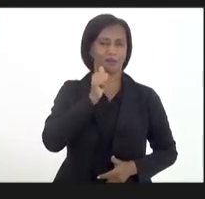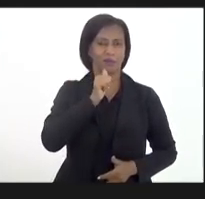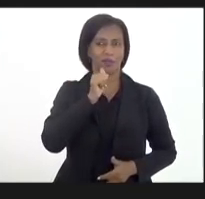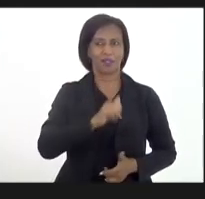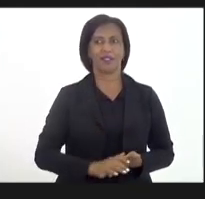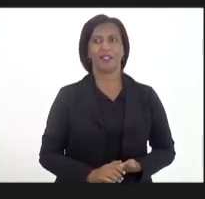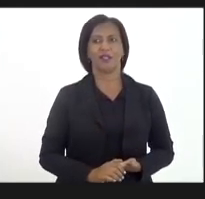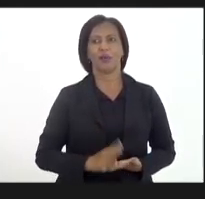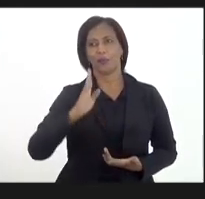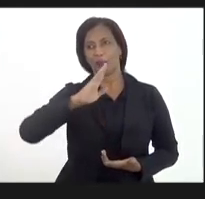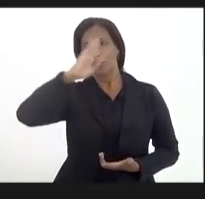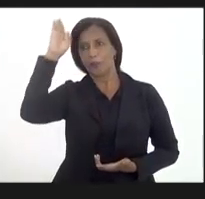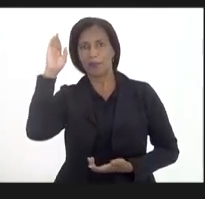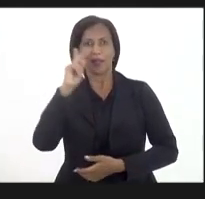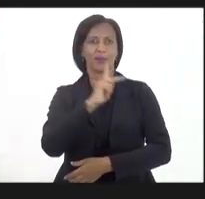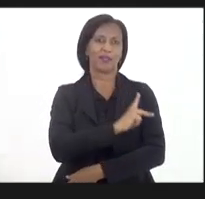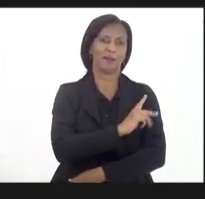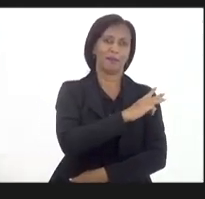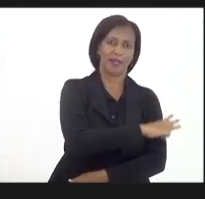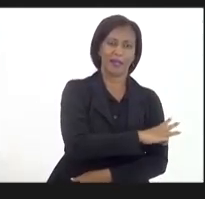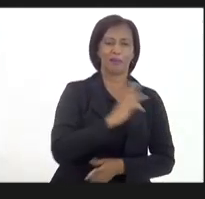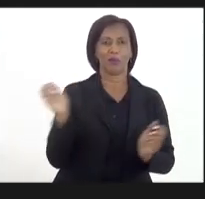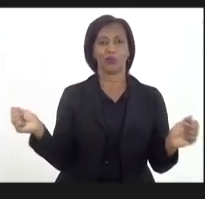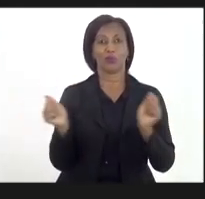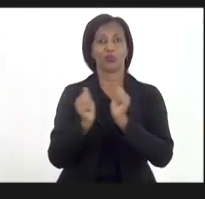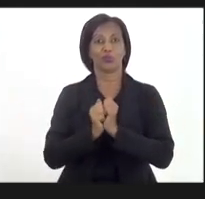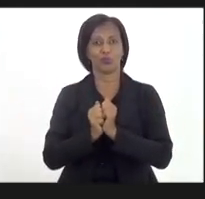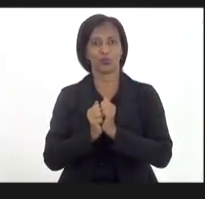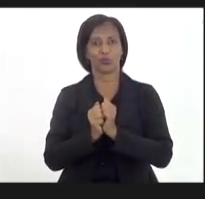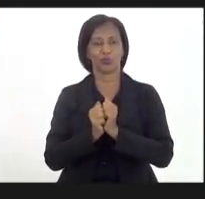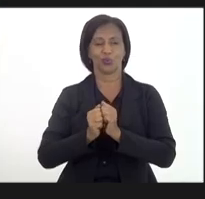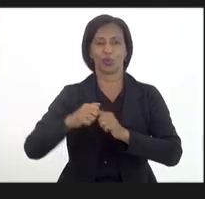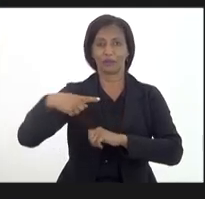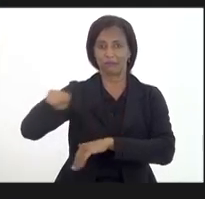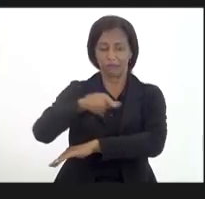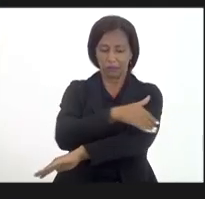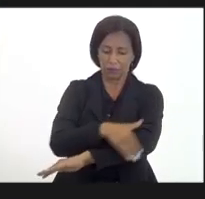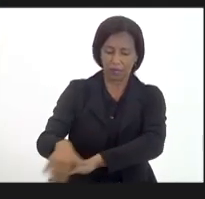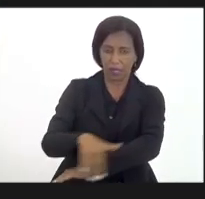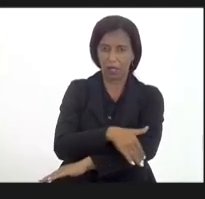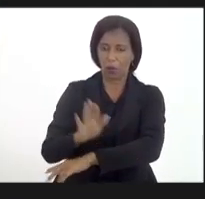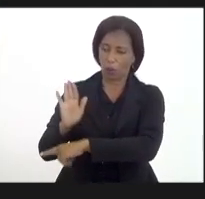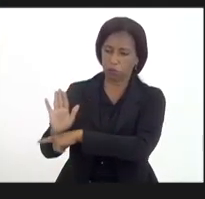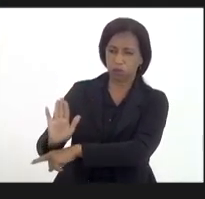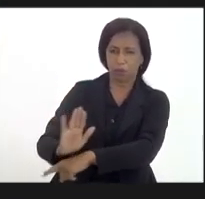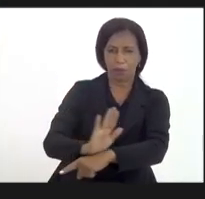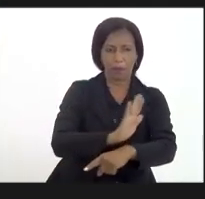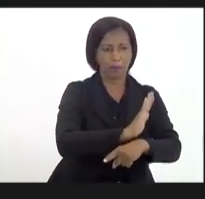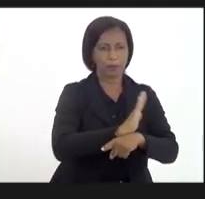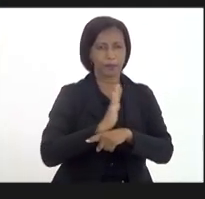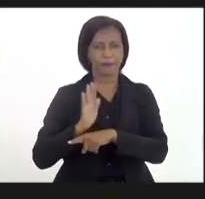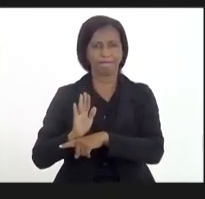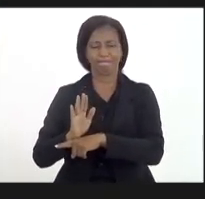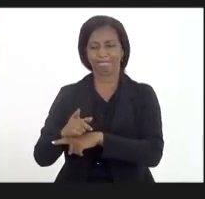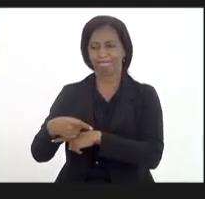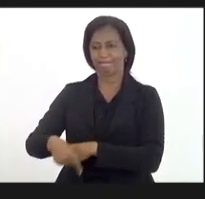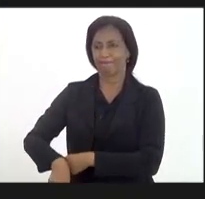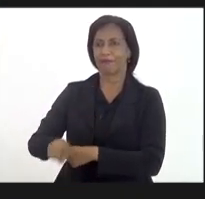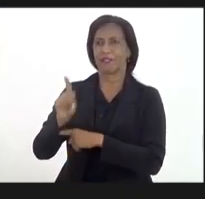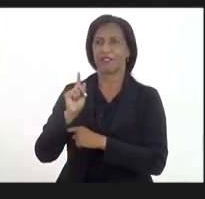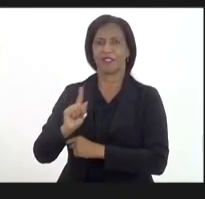do Corpo de Bombeiros e da Polícia Militar que efetivamente estão nas ruas Tô vendendo a população desde o